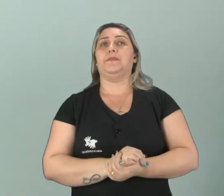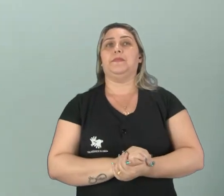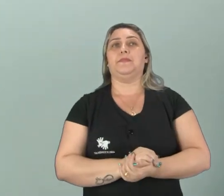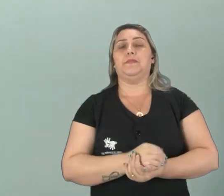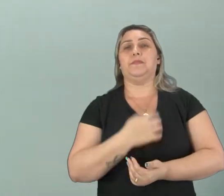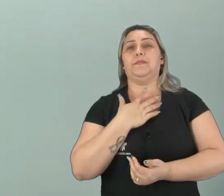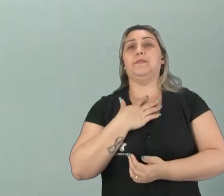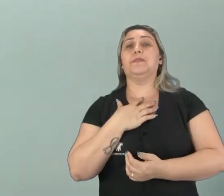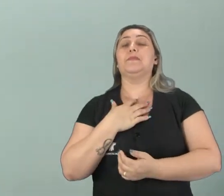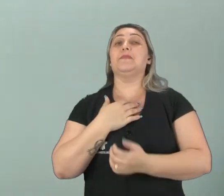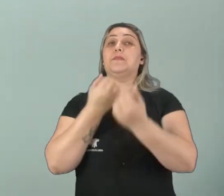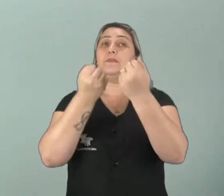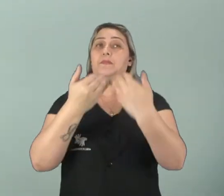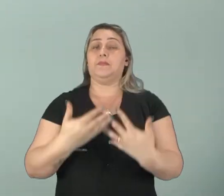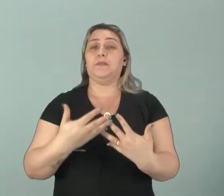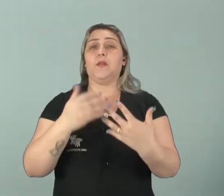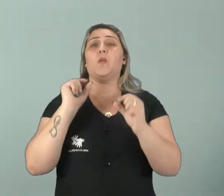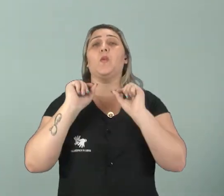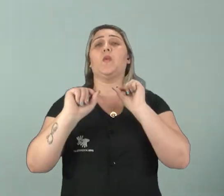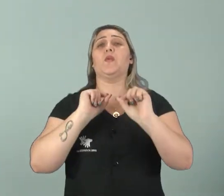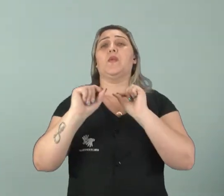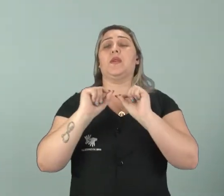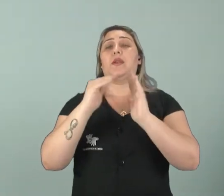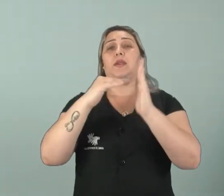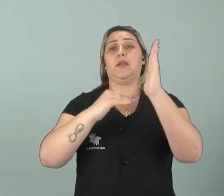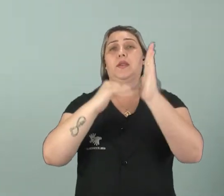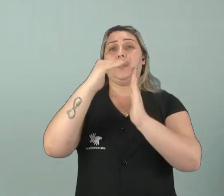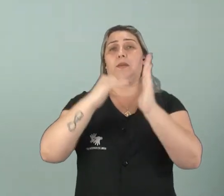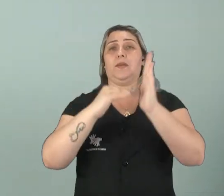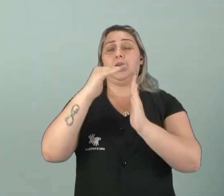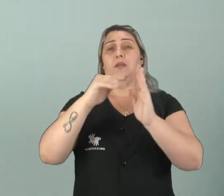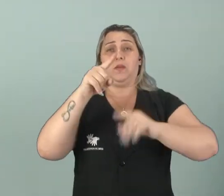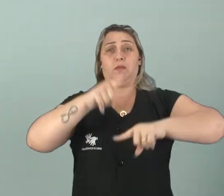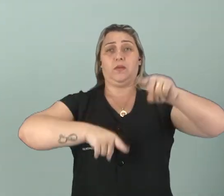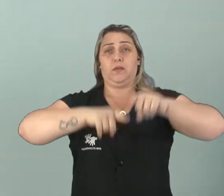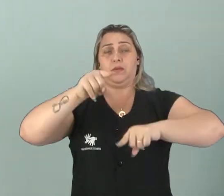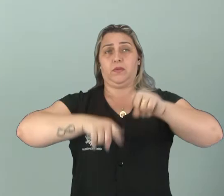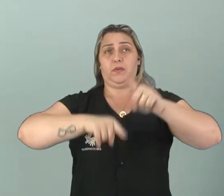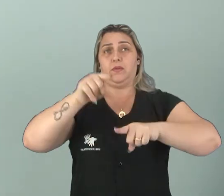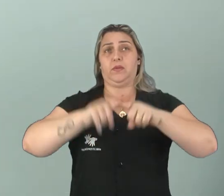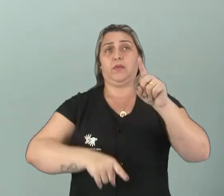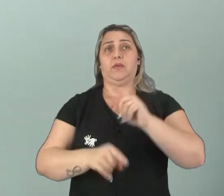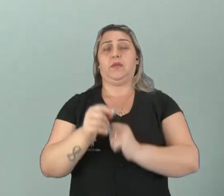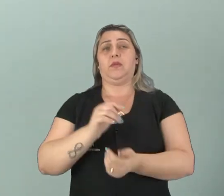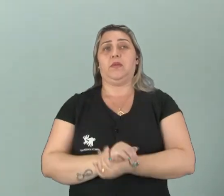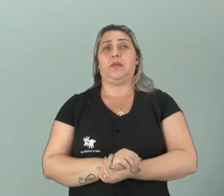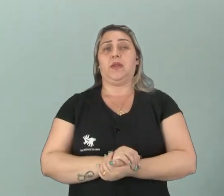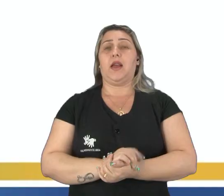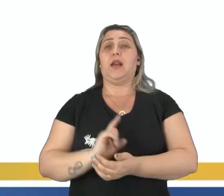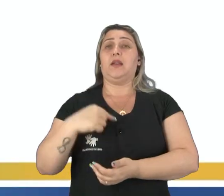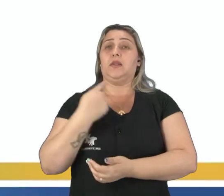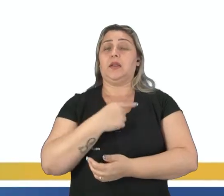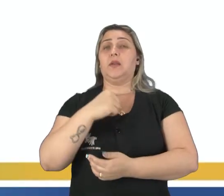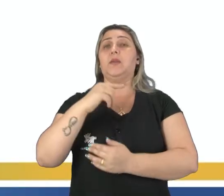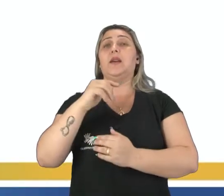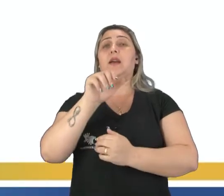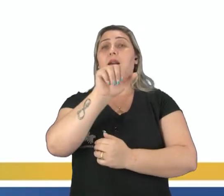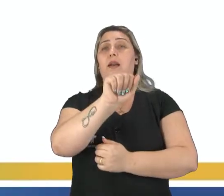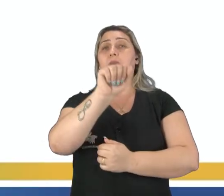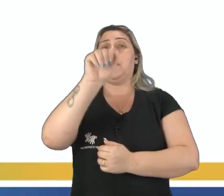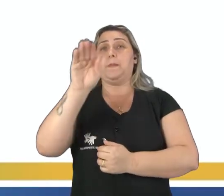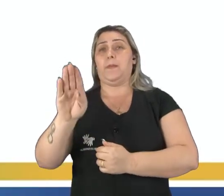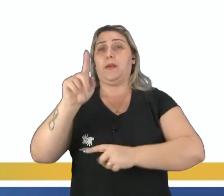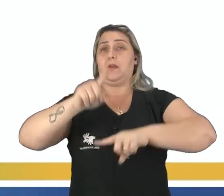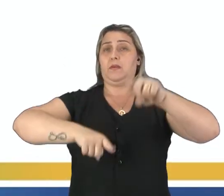ela vai tratar-se de temperatura de corpos. Ali, digamos que nós temos os corpos A